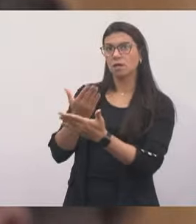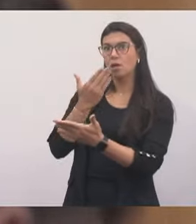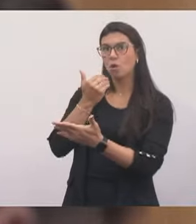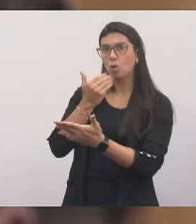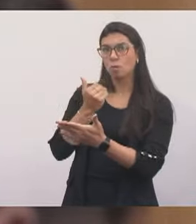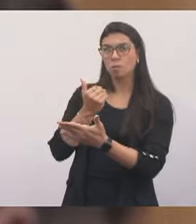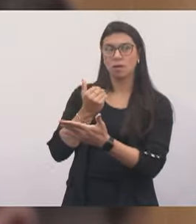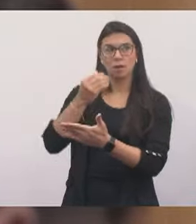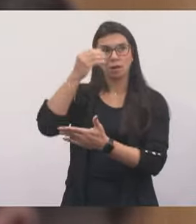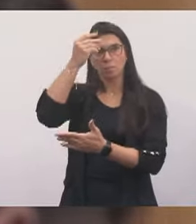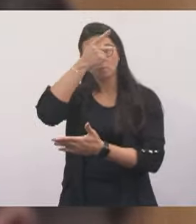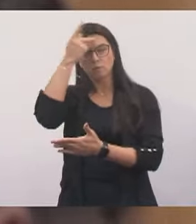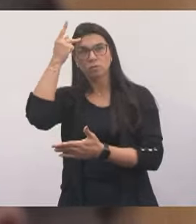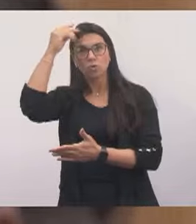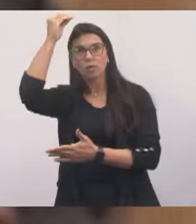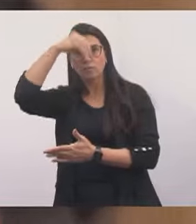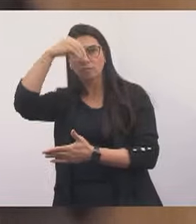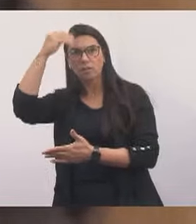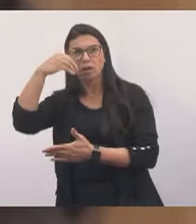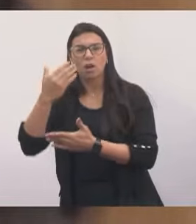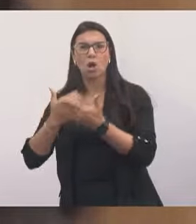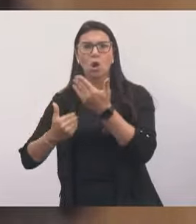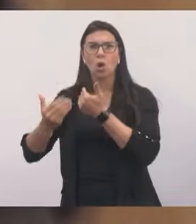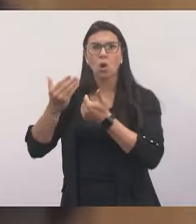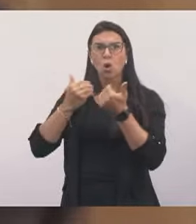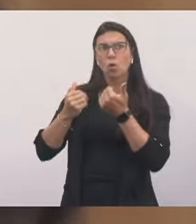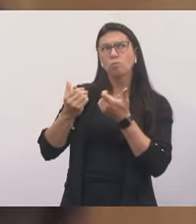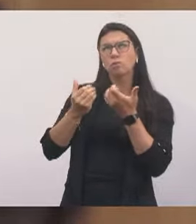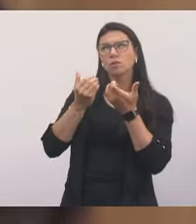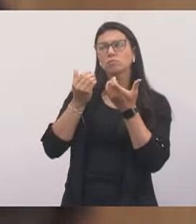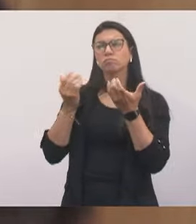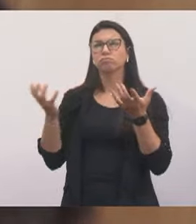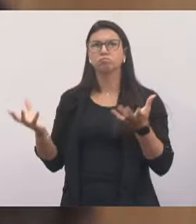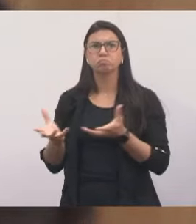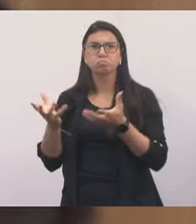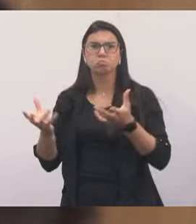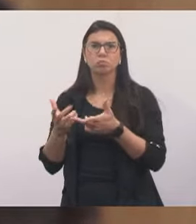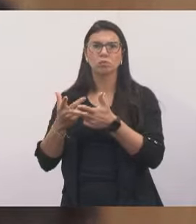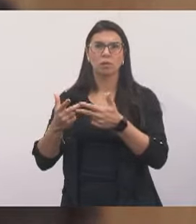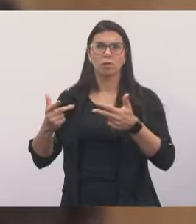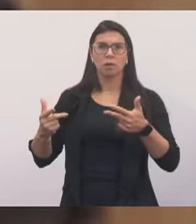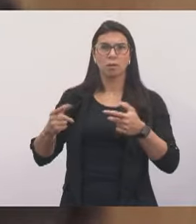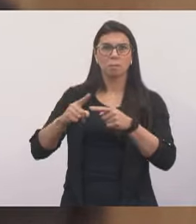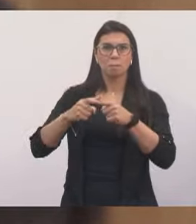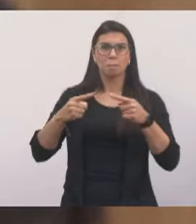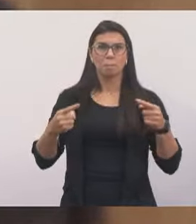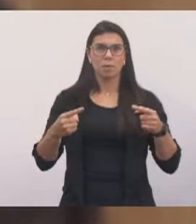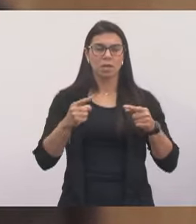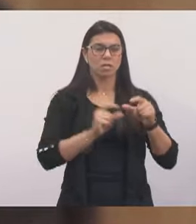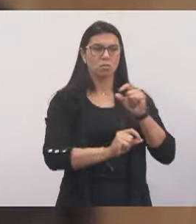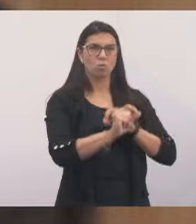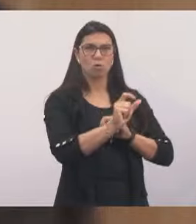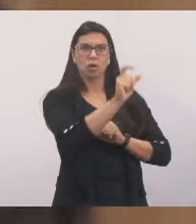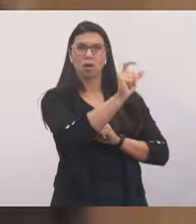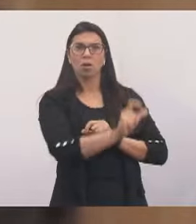come legumes. O que come, não despreze o que não